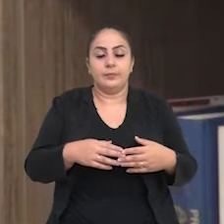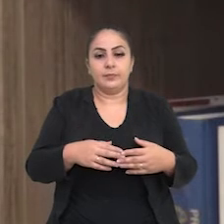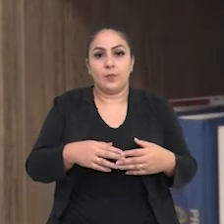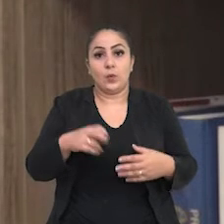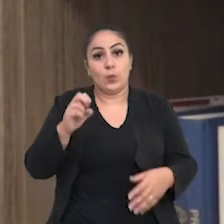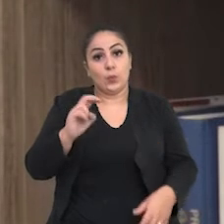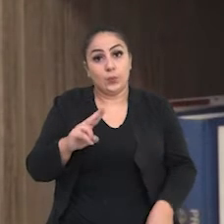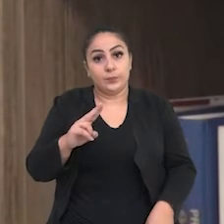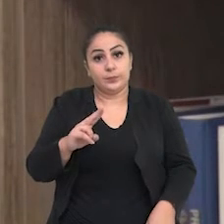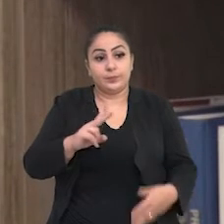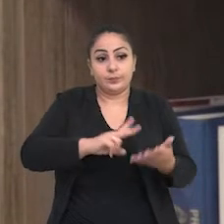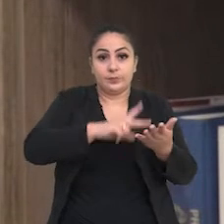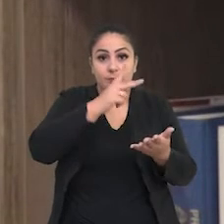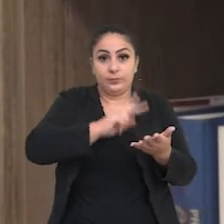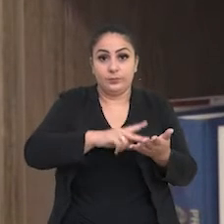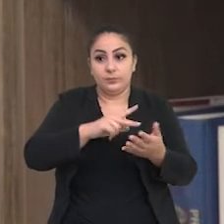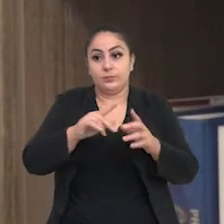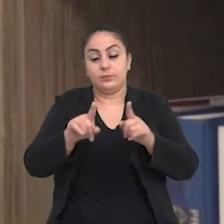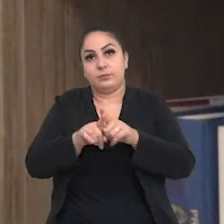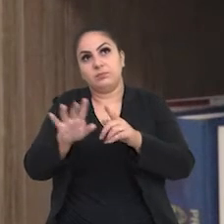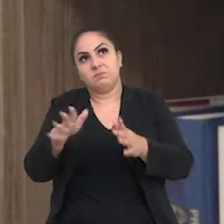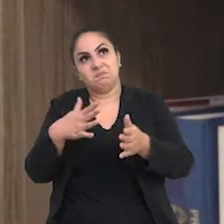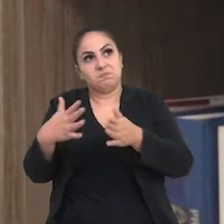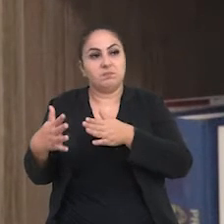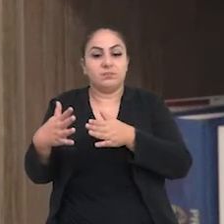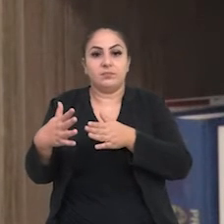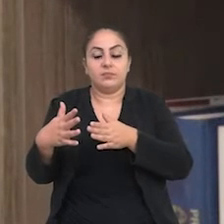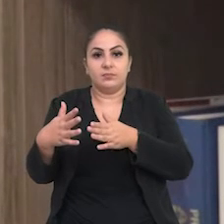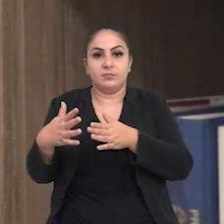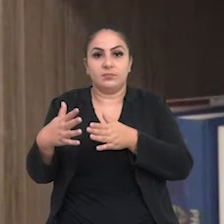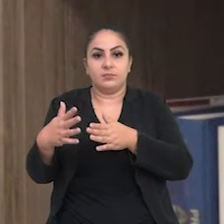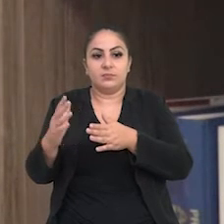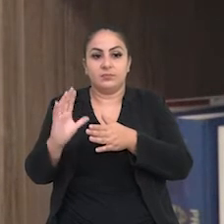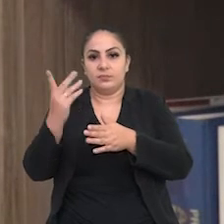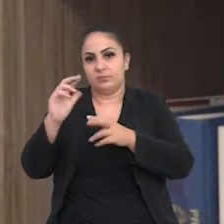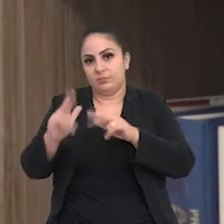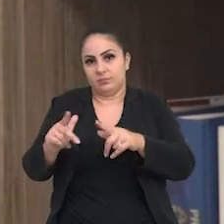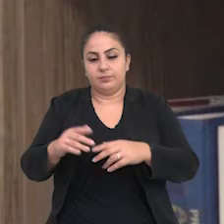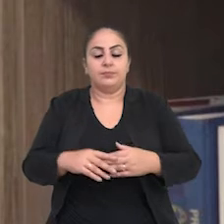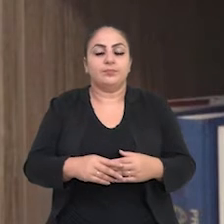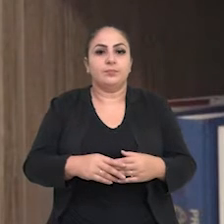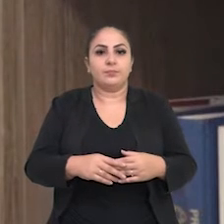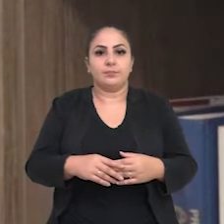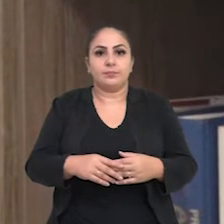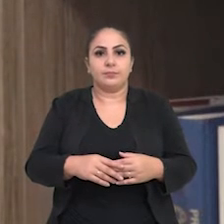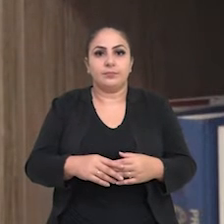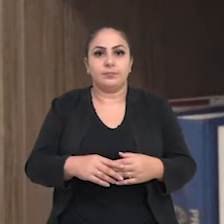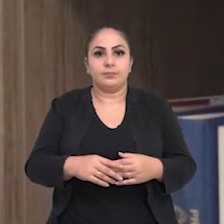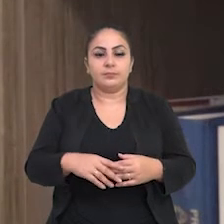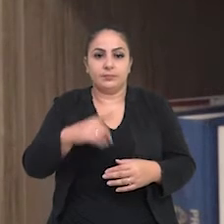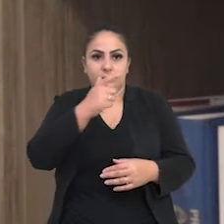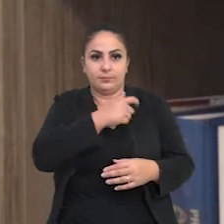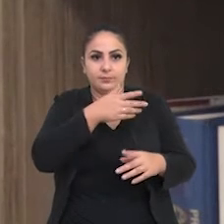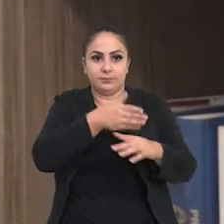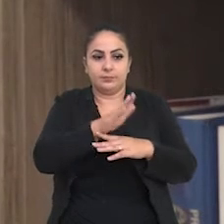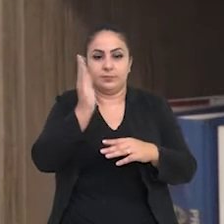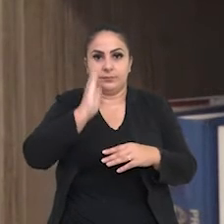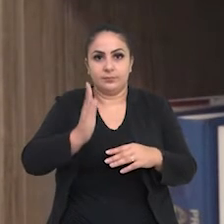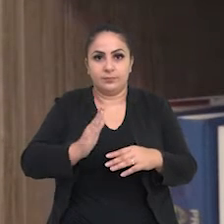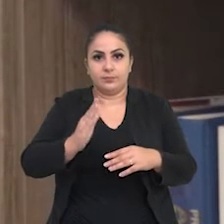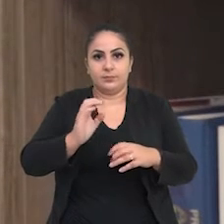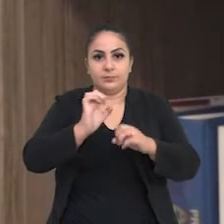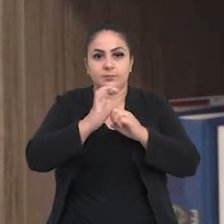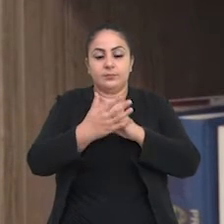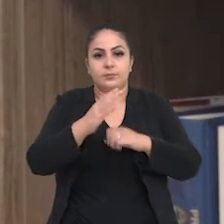custo-benefício ou benefício e eventual eventos adversos. As vacinas aprovadas no